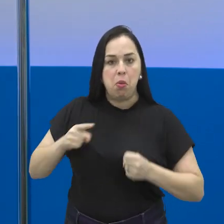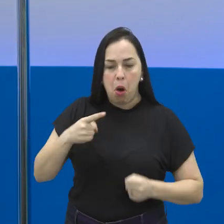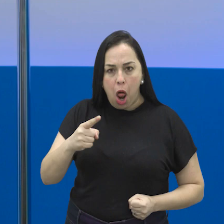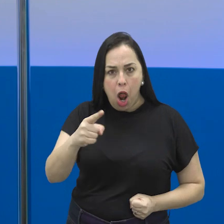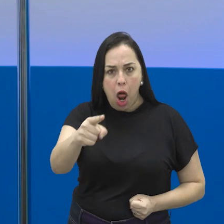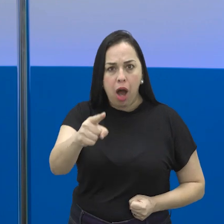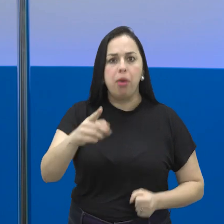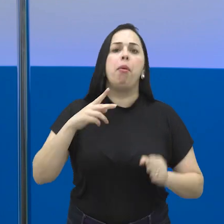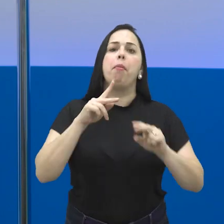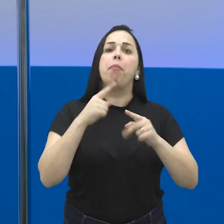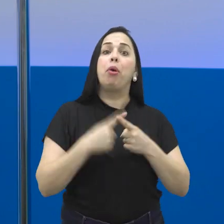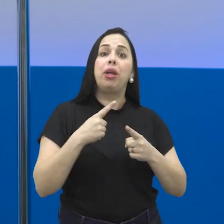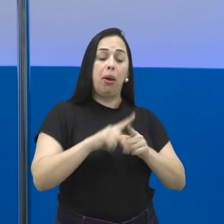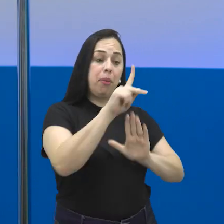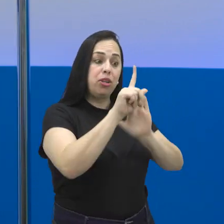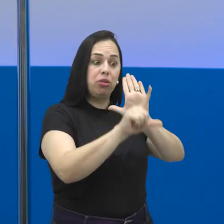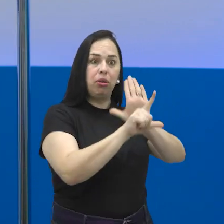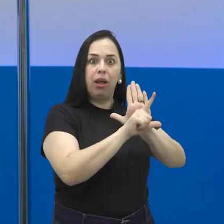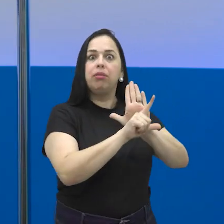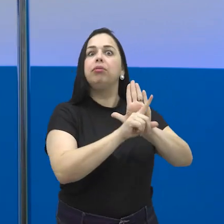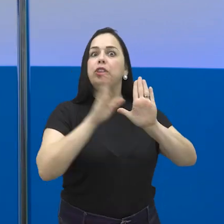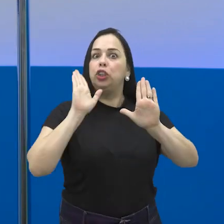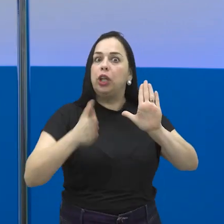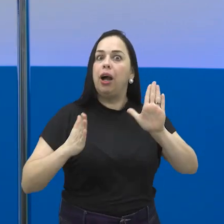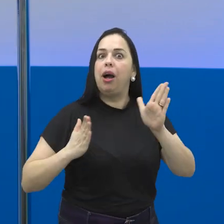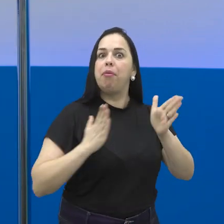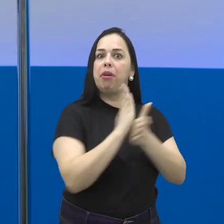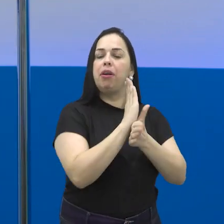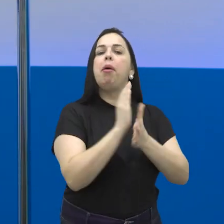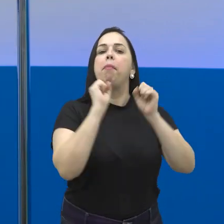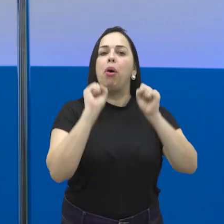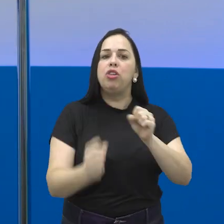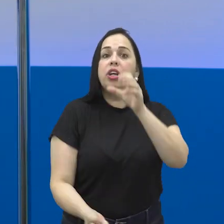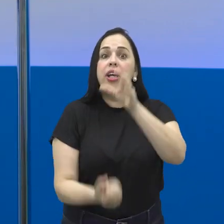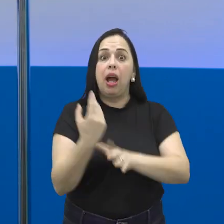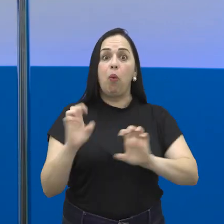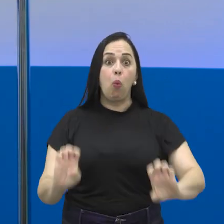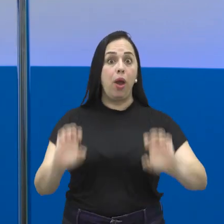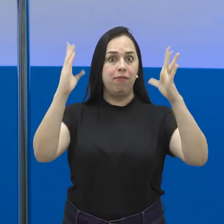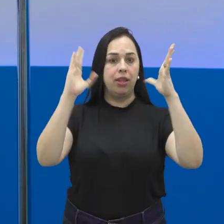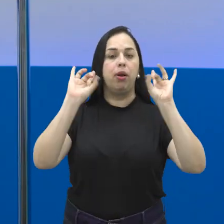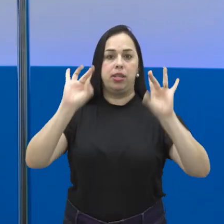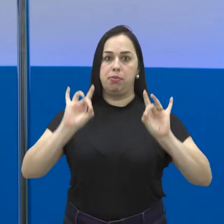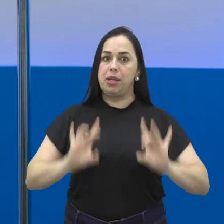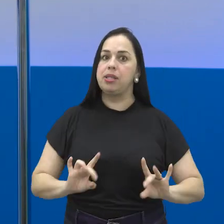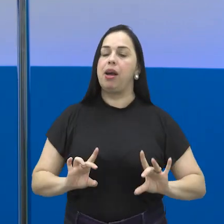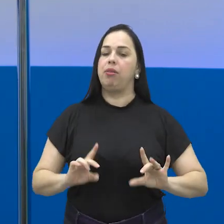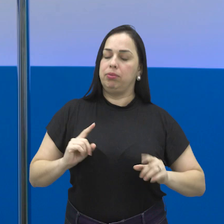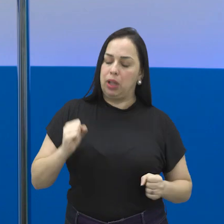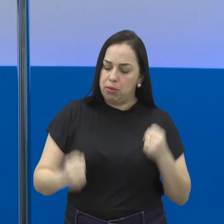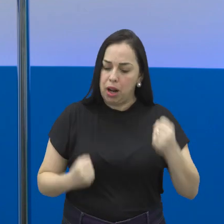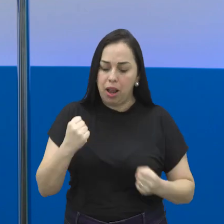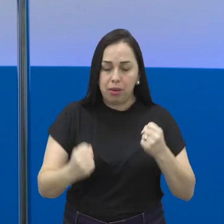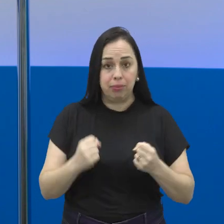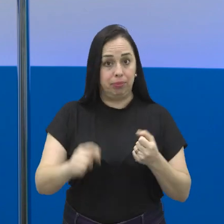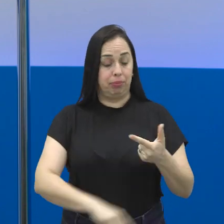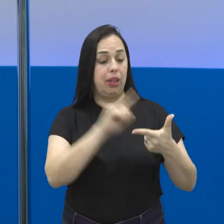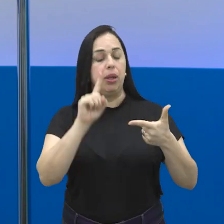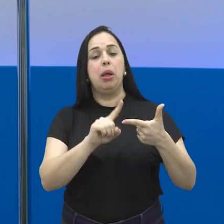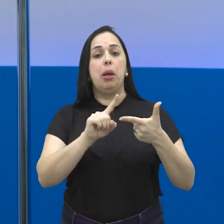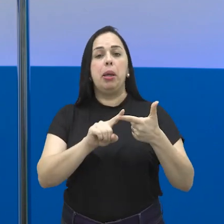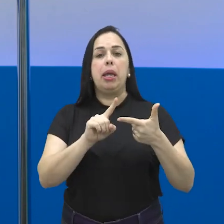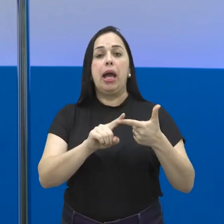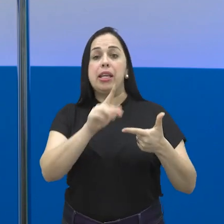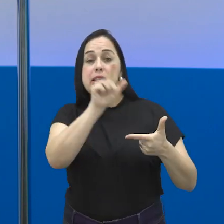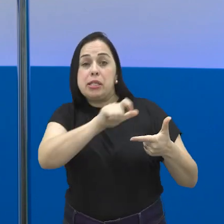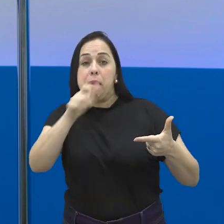que os vereadores aprovaram um projeto de lei que autoriza a Prefeitura a criar o evento na cidade. Pesquisa aponta que o medo da